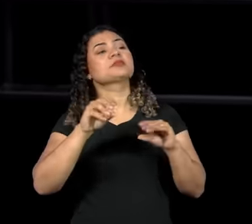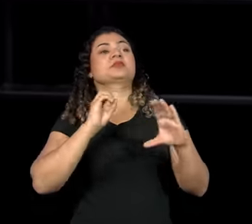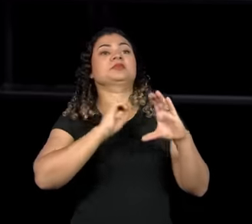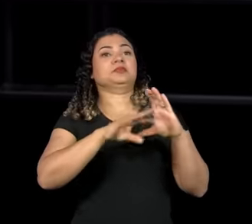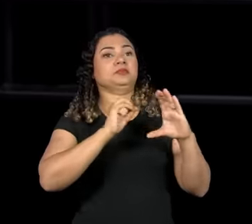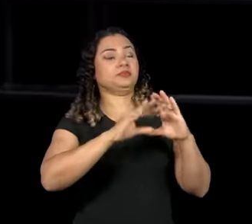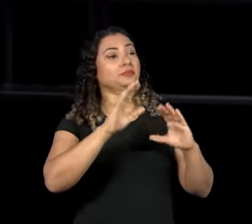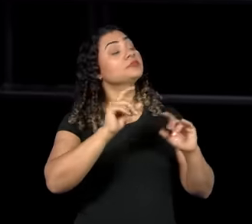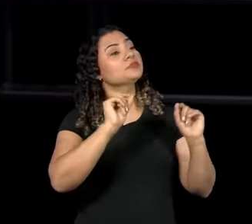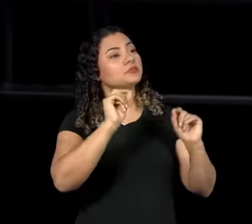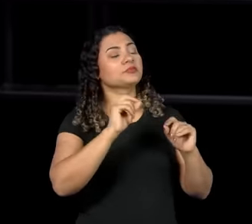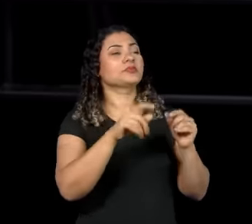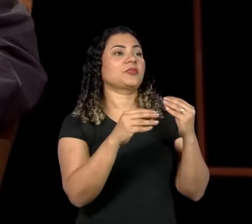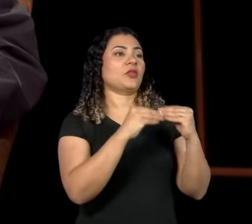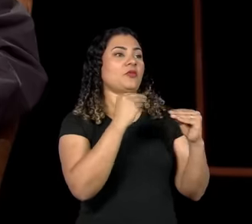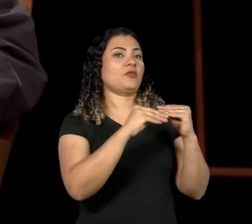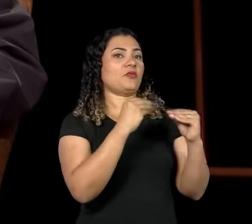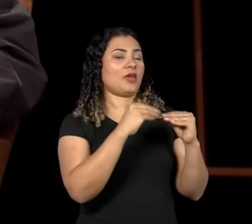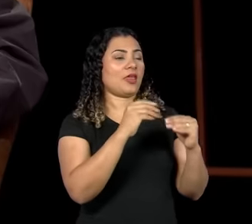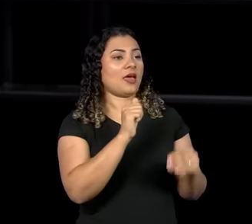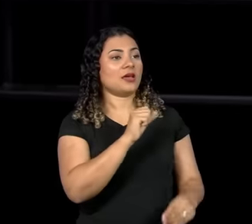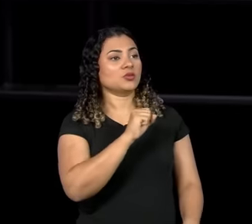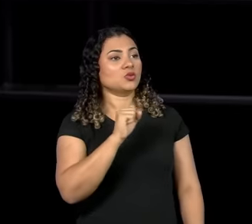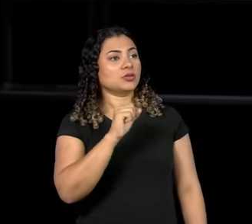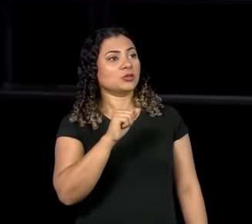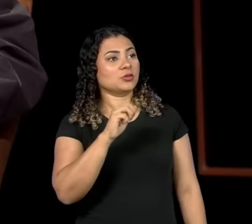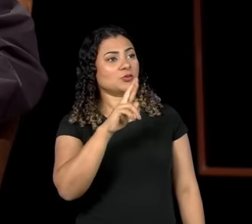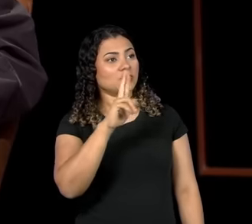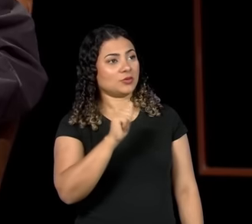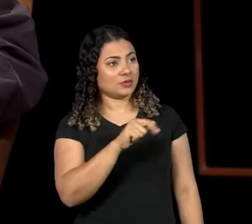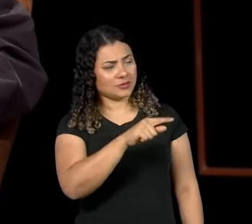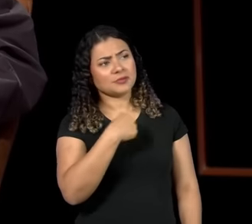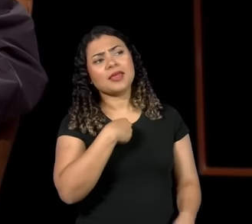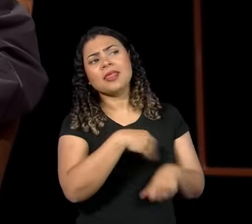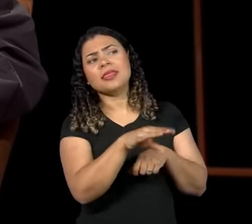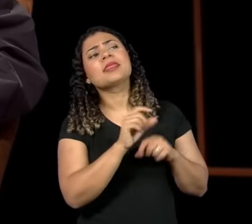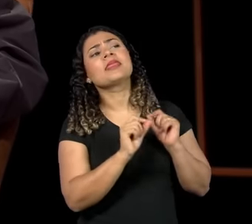na novela A Sucessora. Olha só quem te mandou um recado.